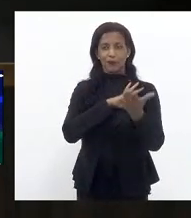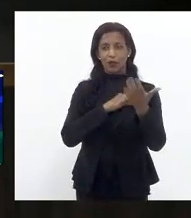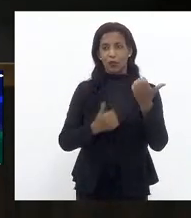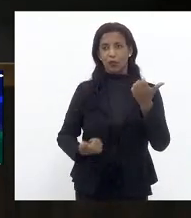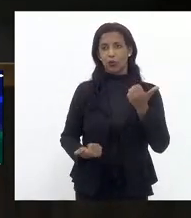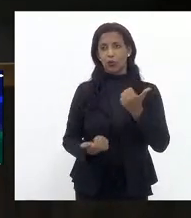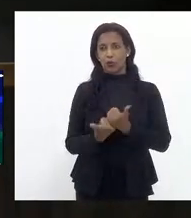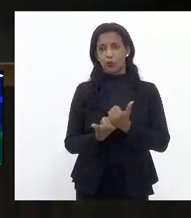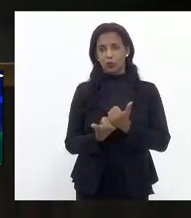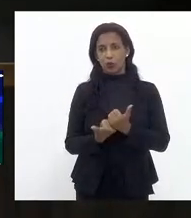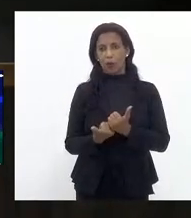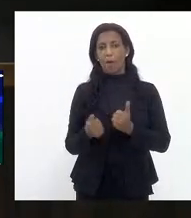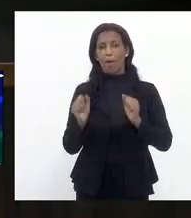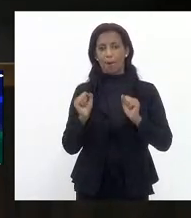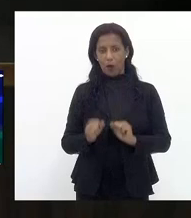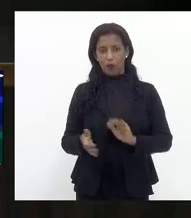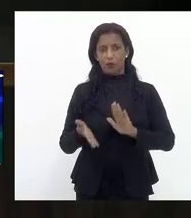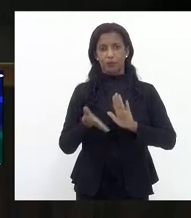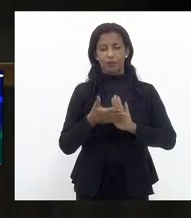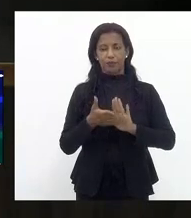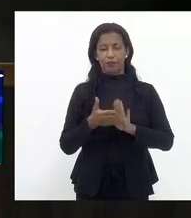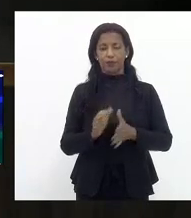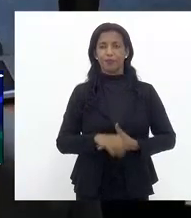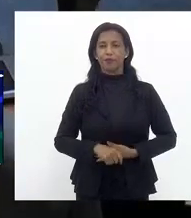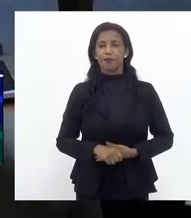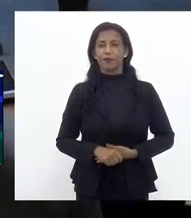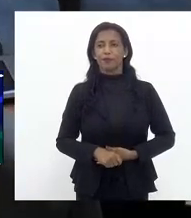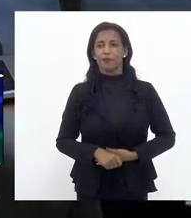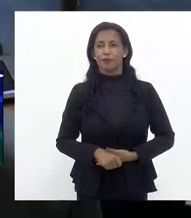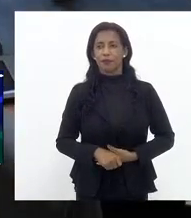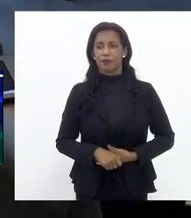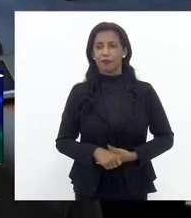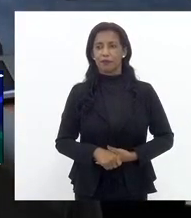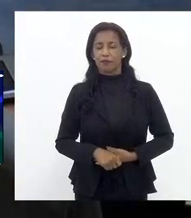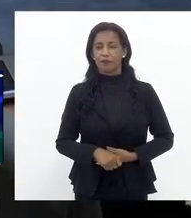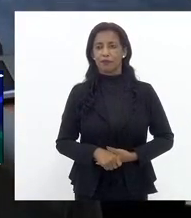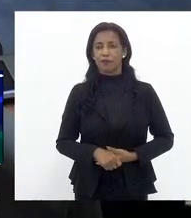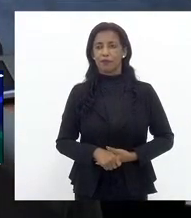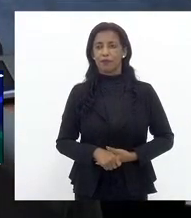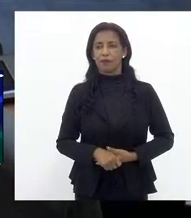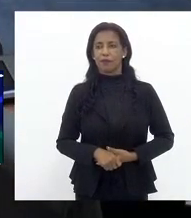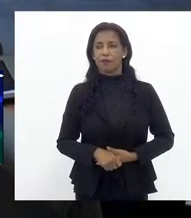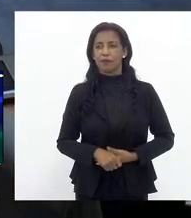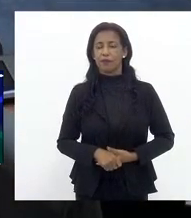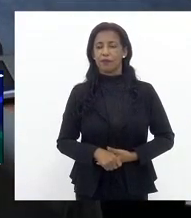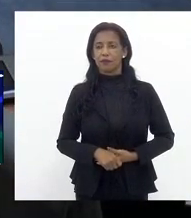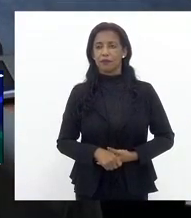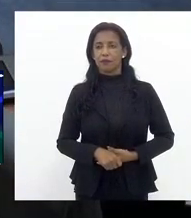substitutivo, Vossa Excelência poderá emitir parecer. Ele também e a professora agora